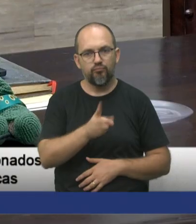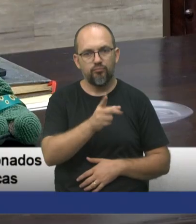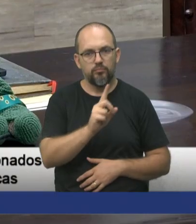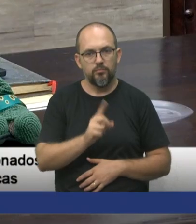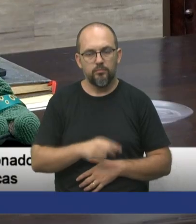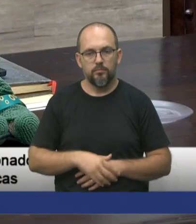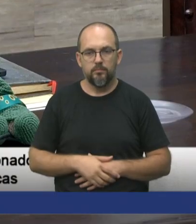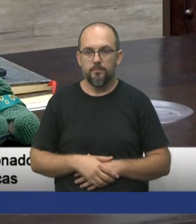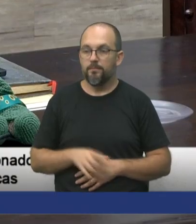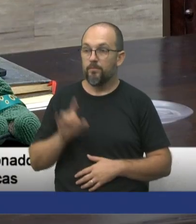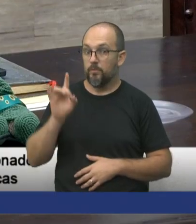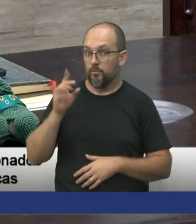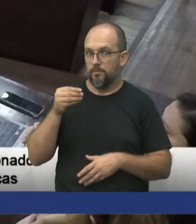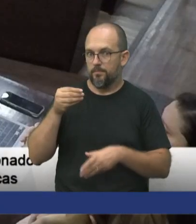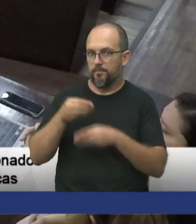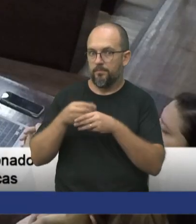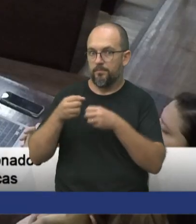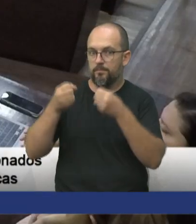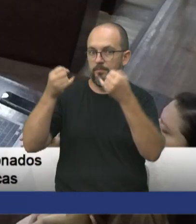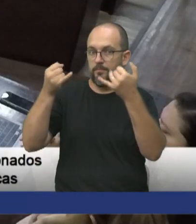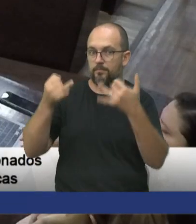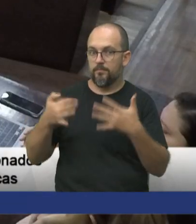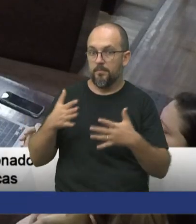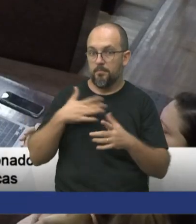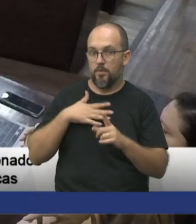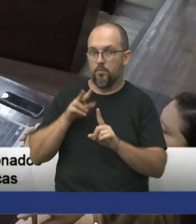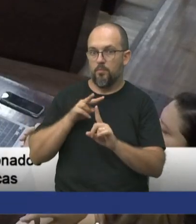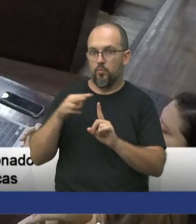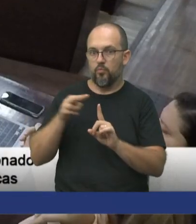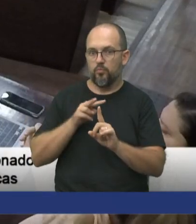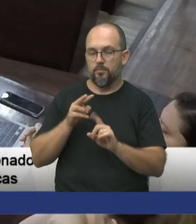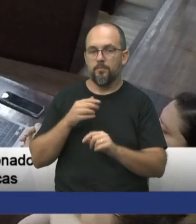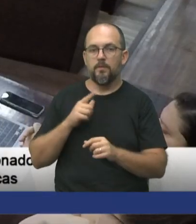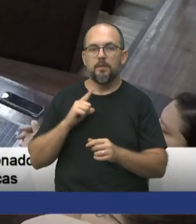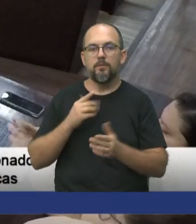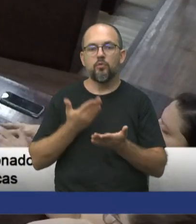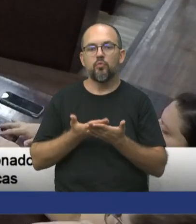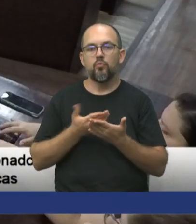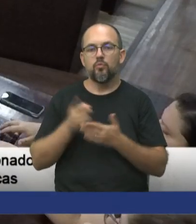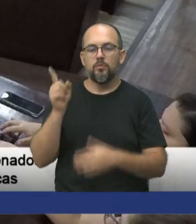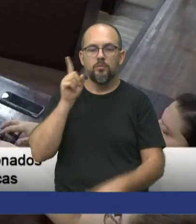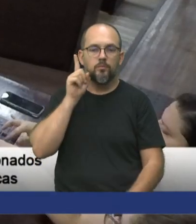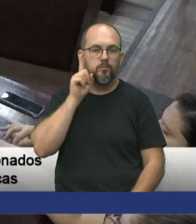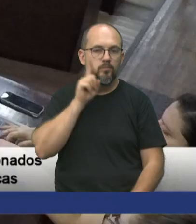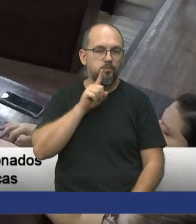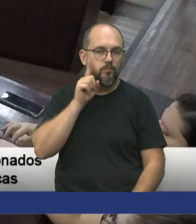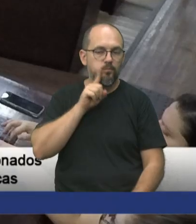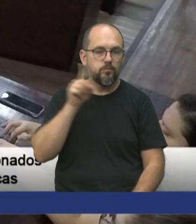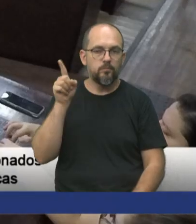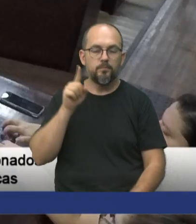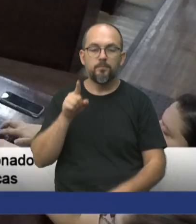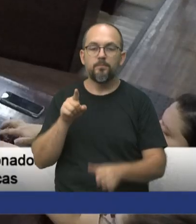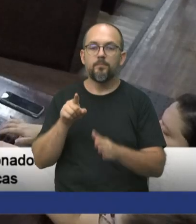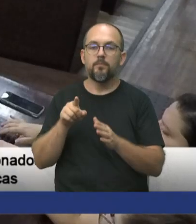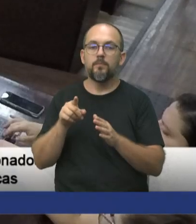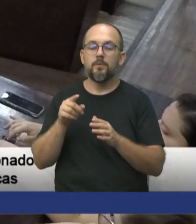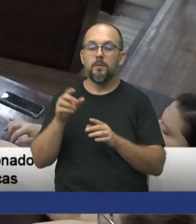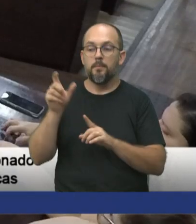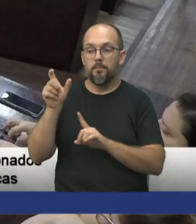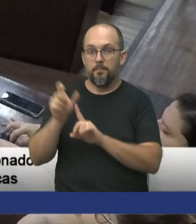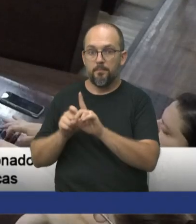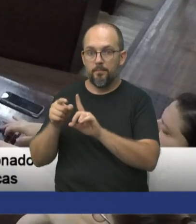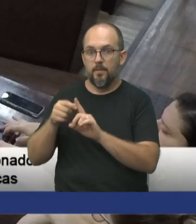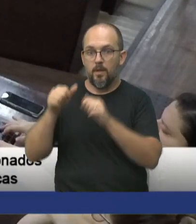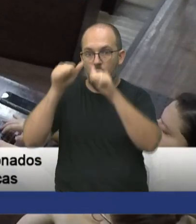Deixa eu só explicar o meu ponto de vista. Teve um estudo nos Estados Unidos que se pegaram um autista e